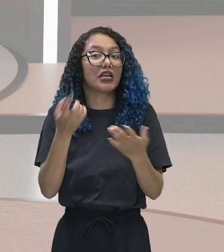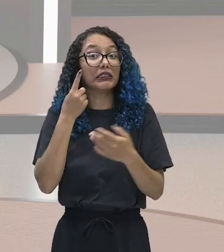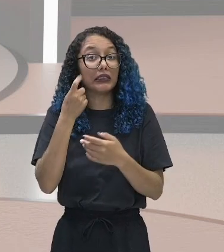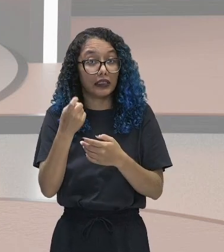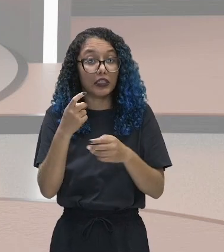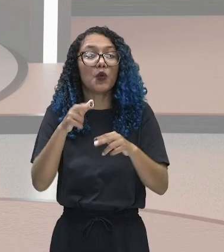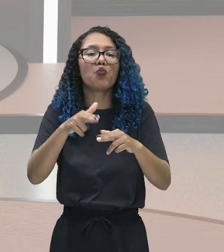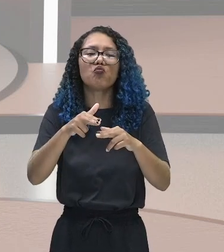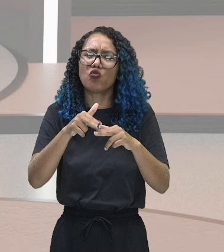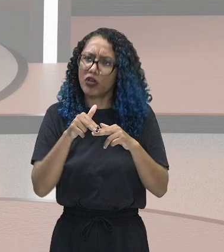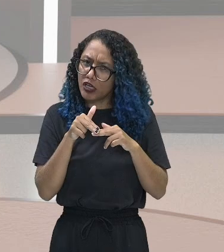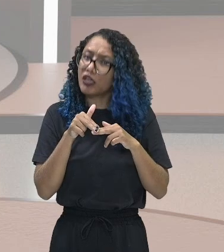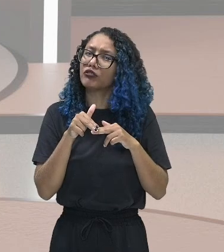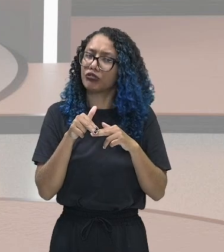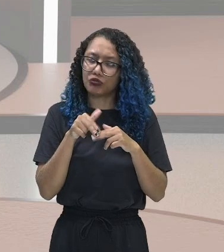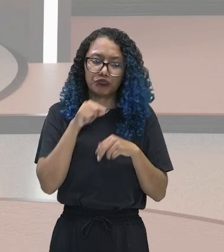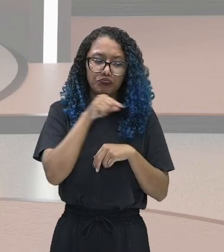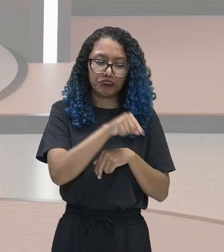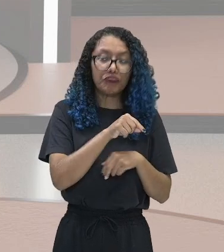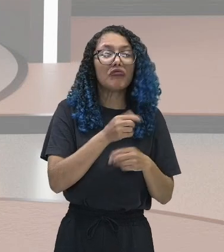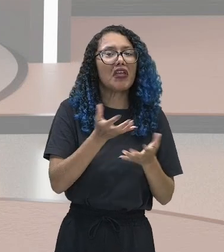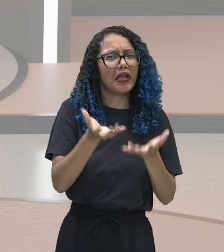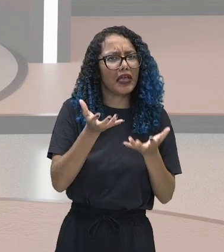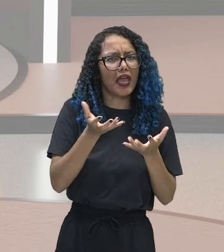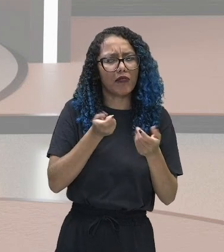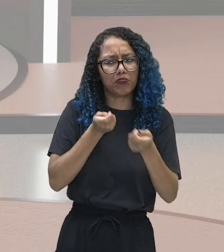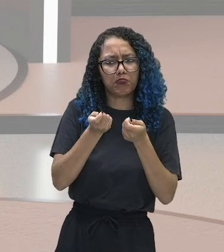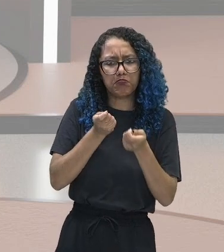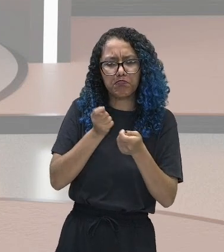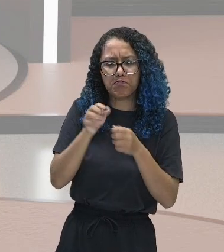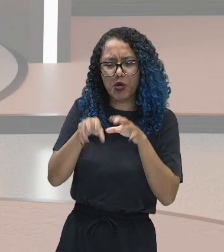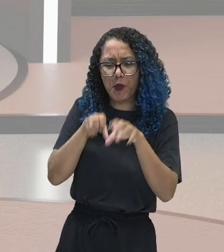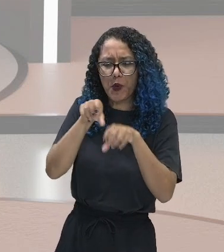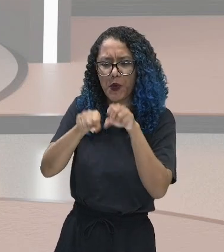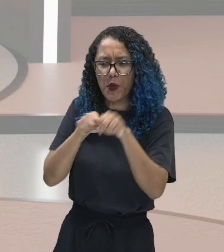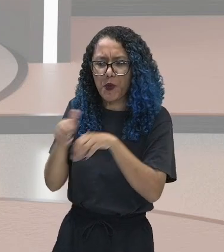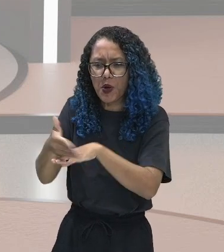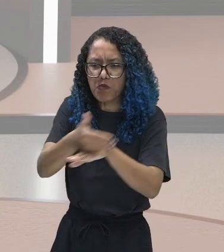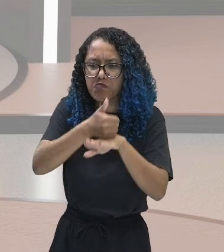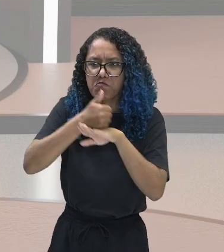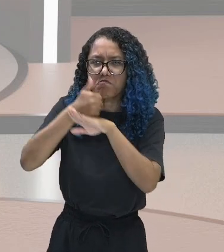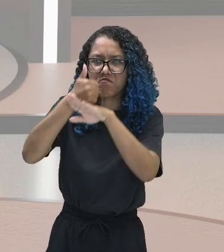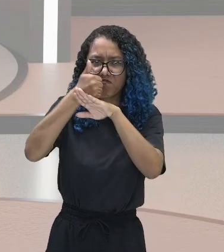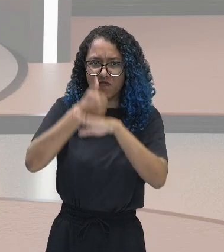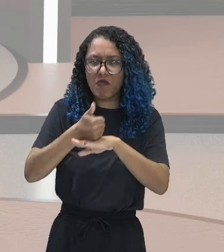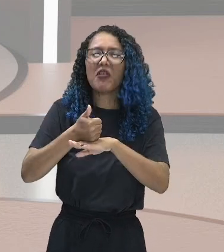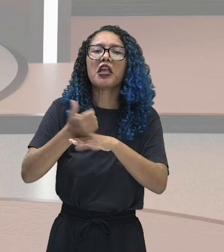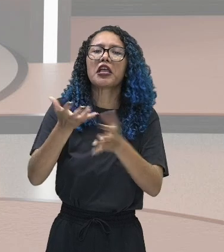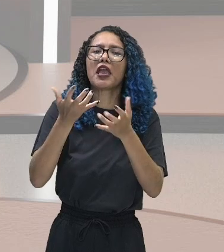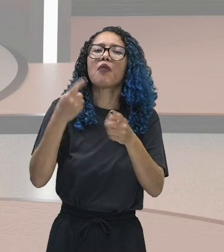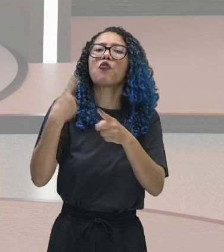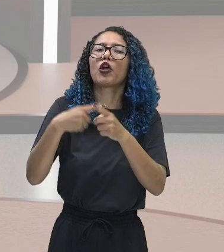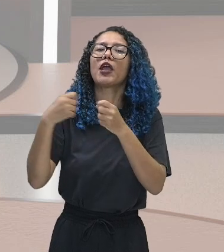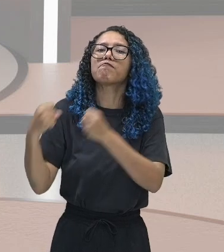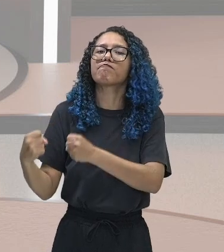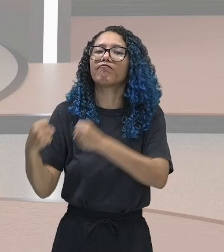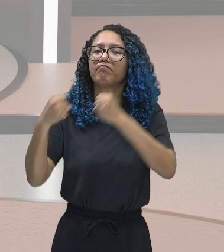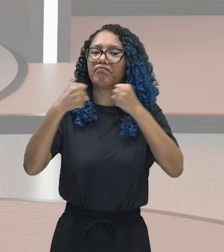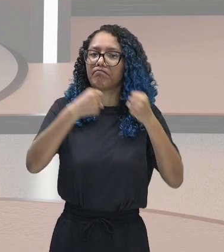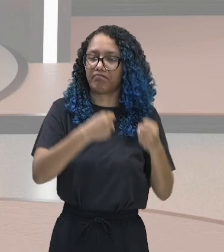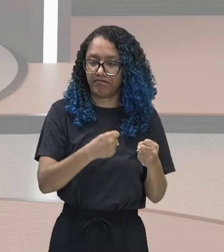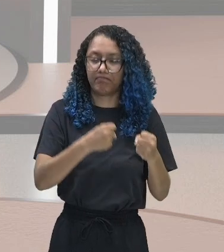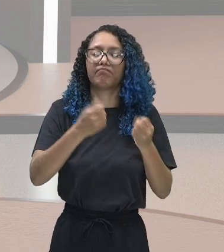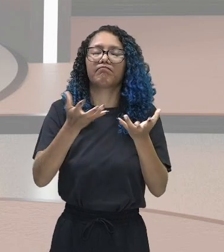persas eles querem fazer o seu imperialismo aí nessas colônias gregas? Porque eu quero ter esse poder, não é mesmo? De